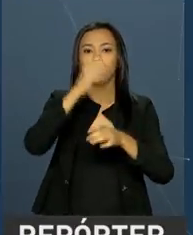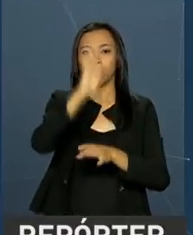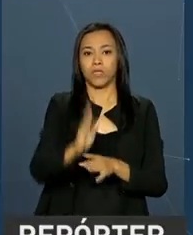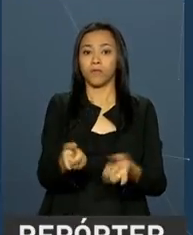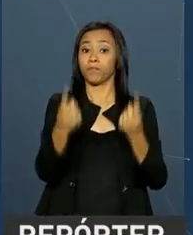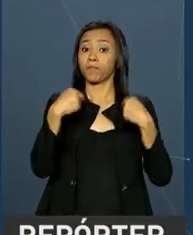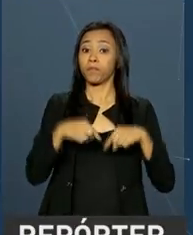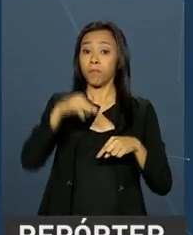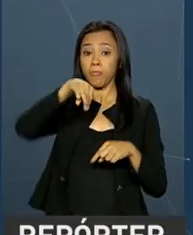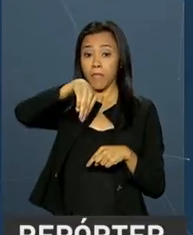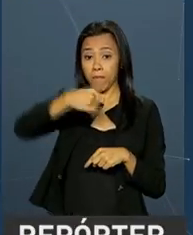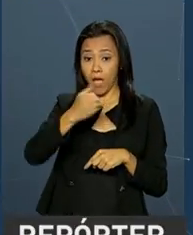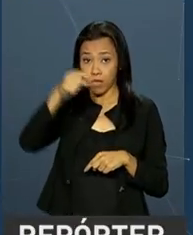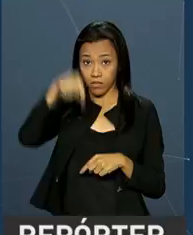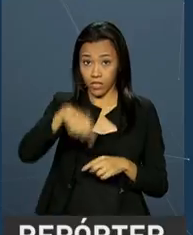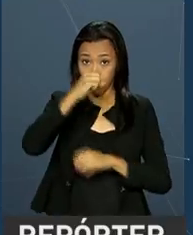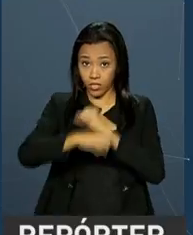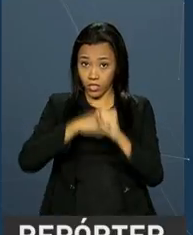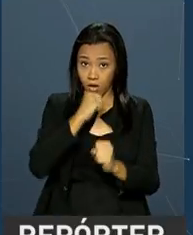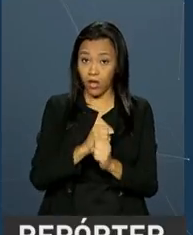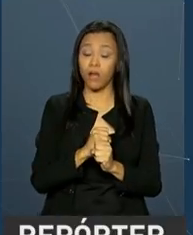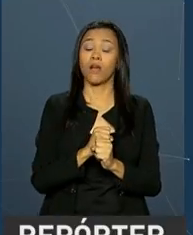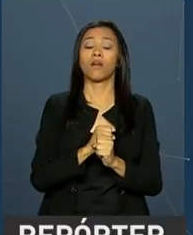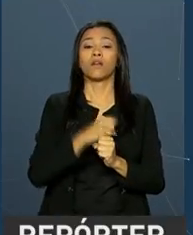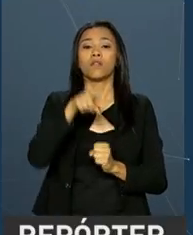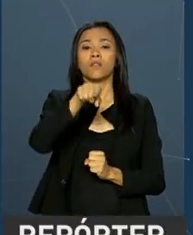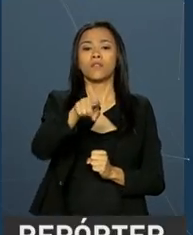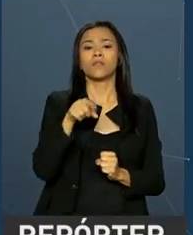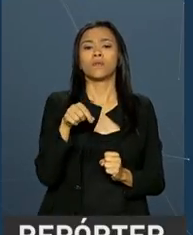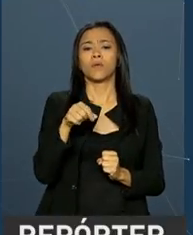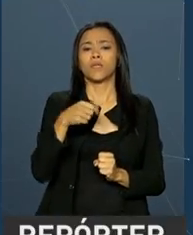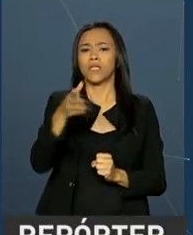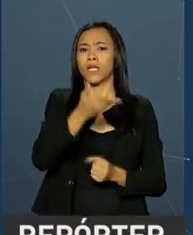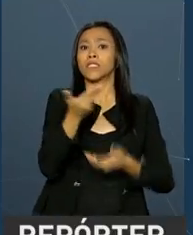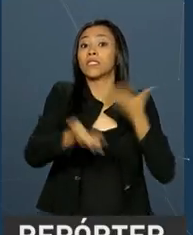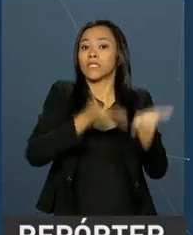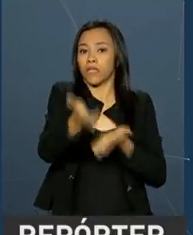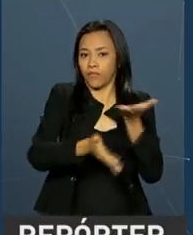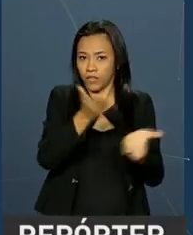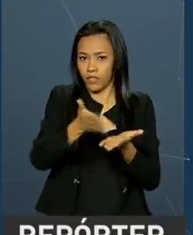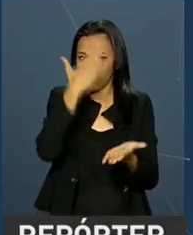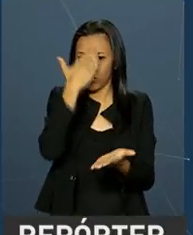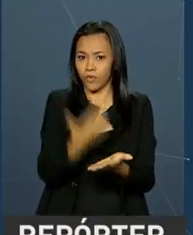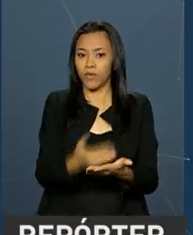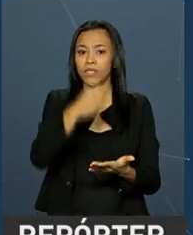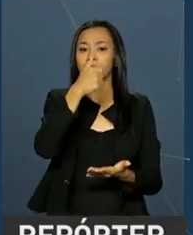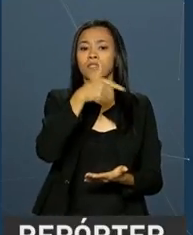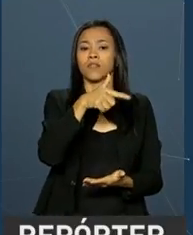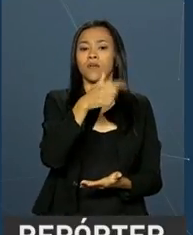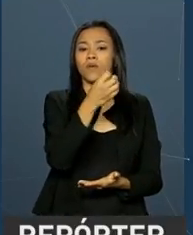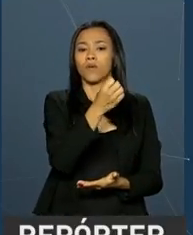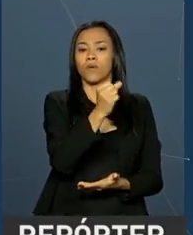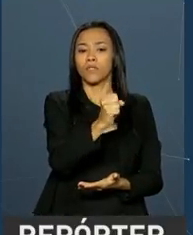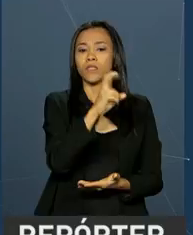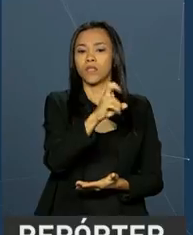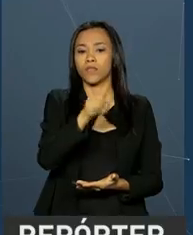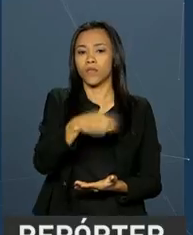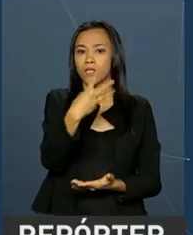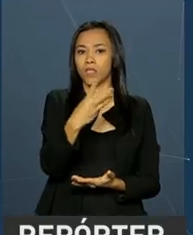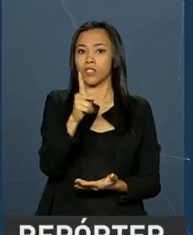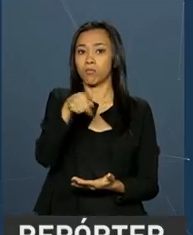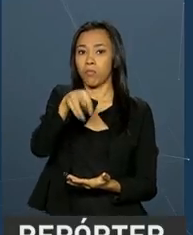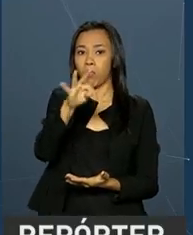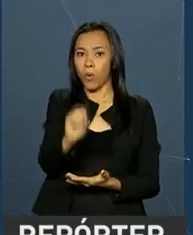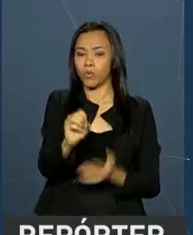em março deste ano o índice de confiança do setor de serviços chegou a 85,3 pontos numa